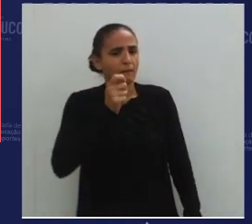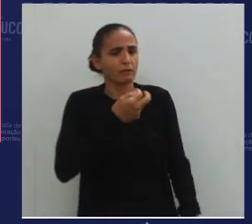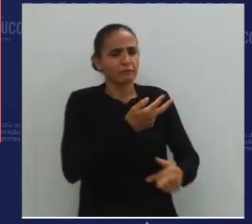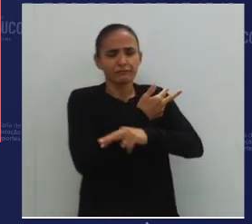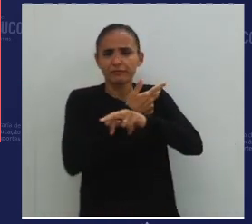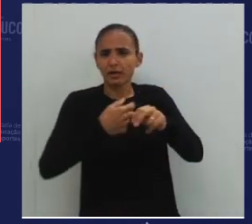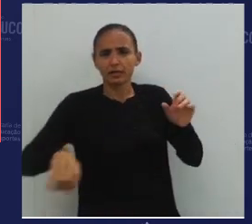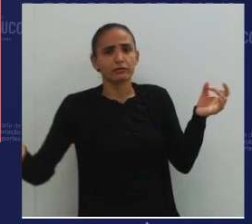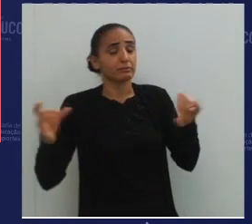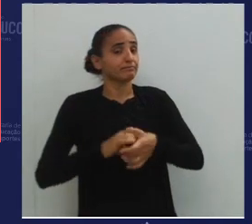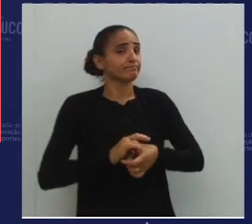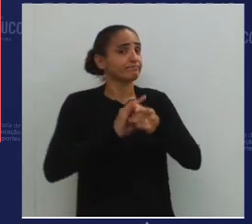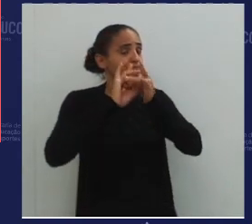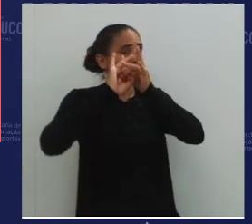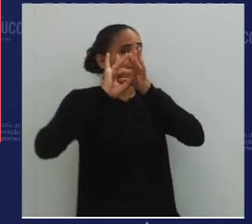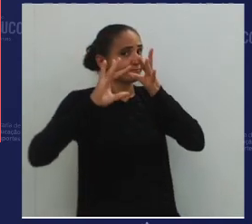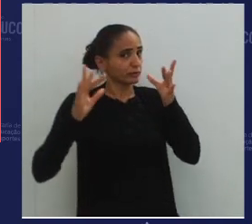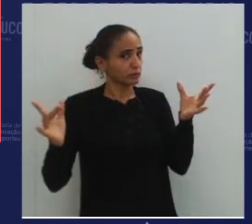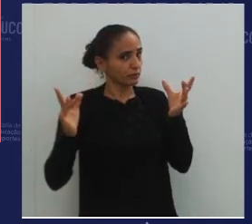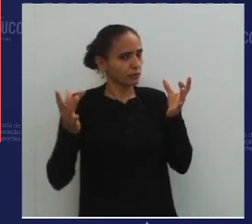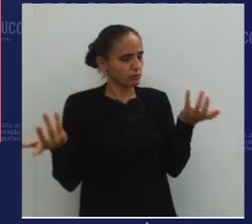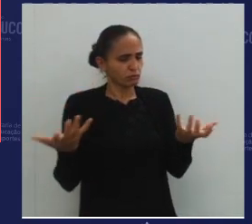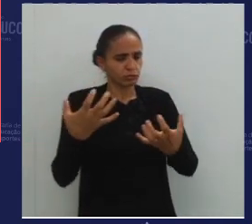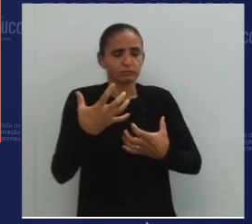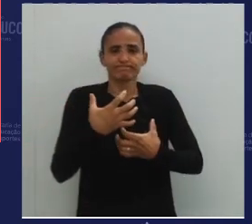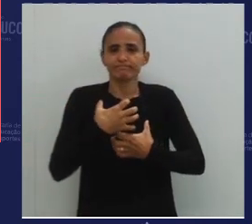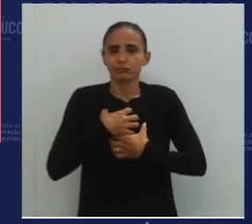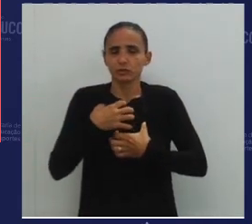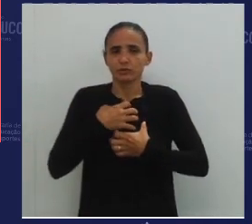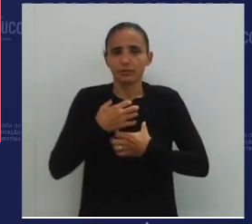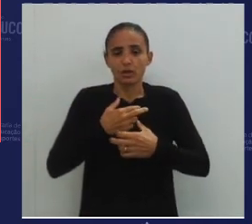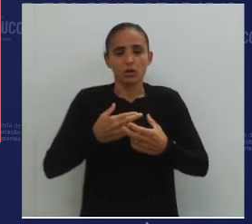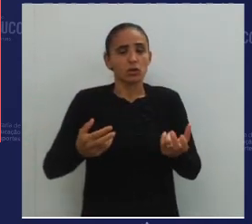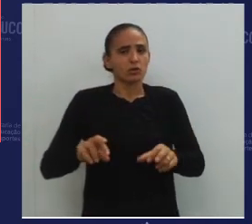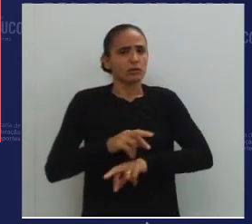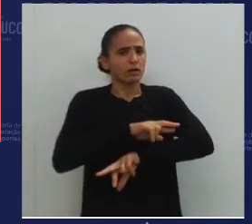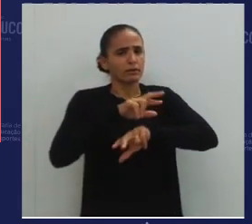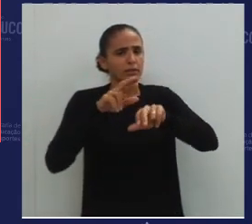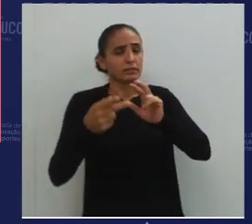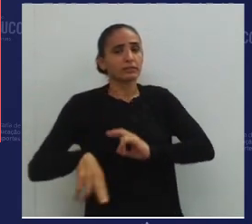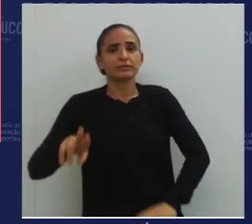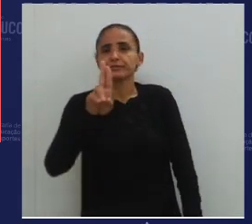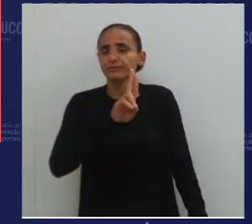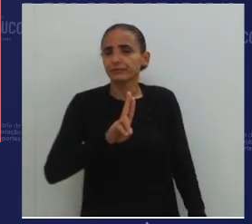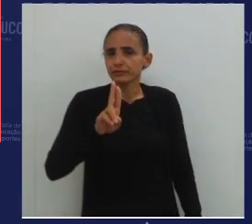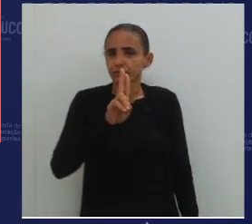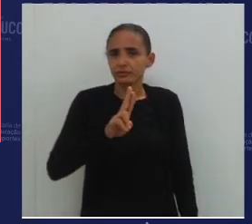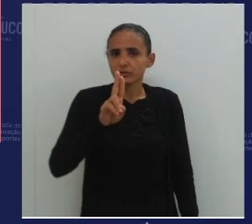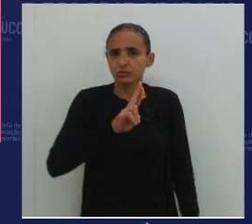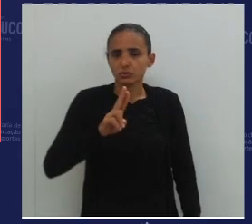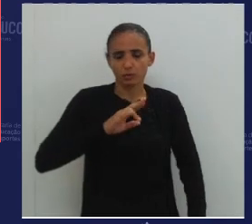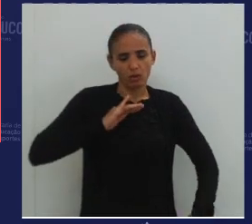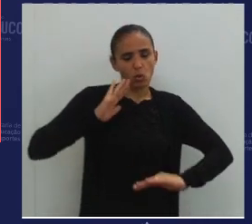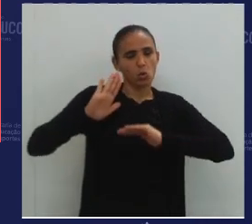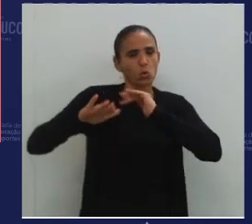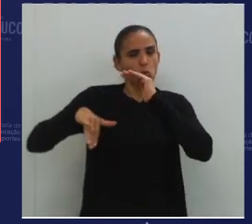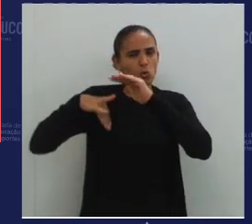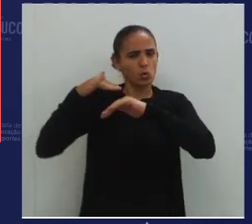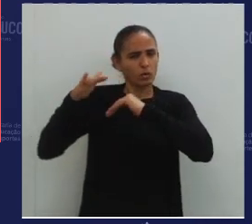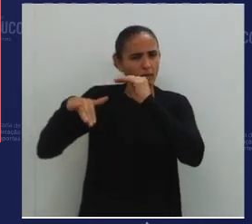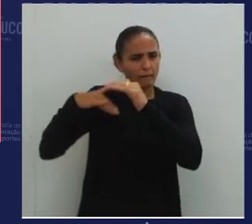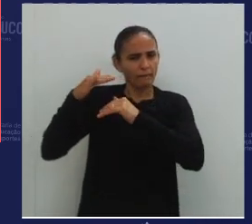são consideradas substâncias psicoativas. São aquelas que são utilizadas para